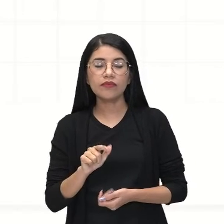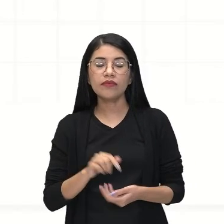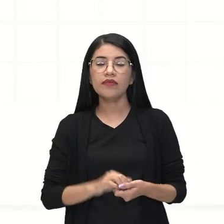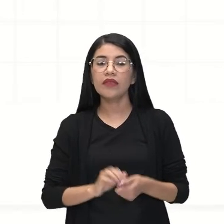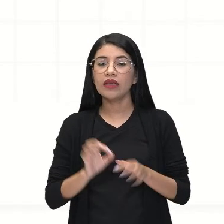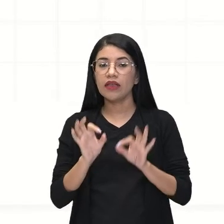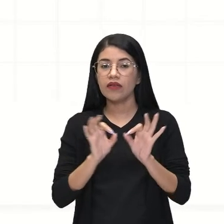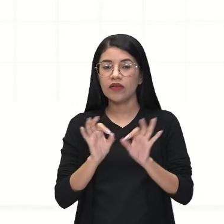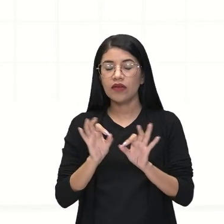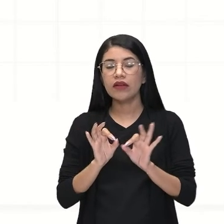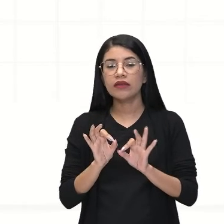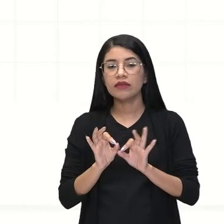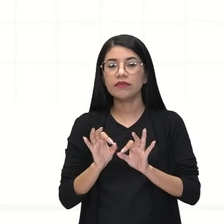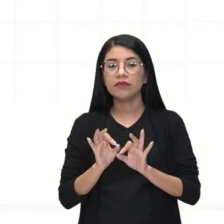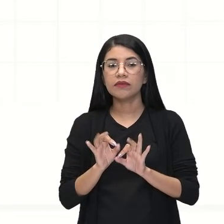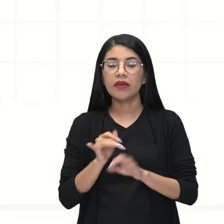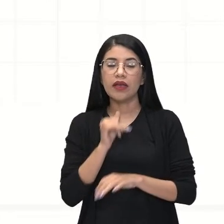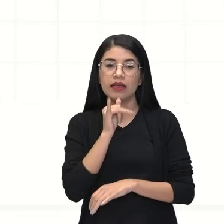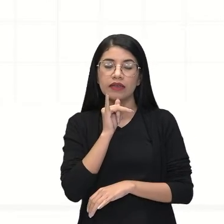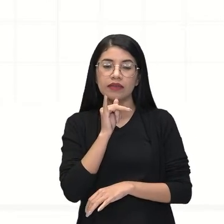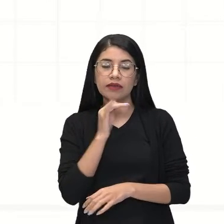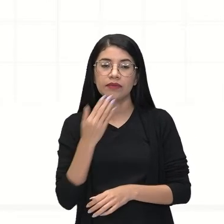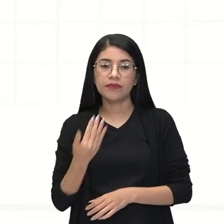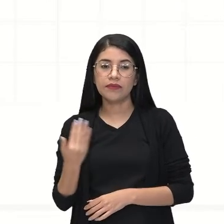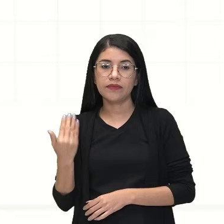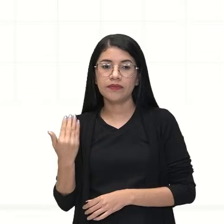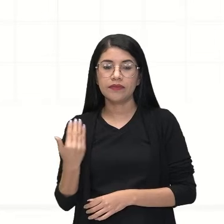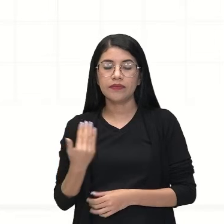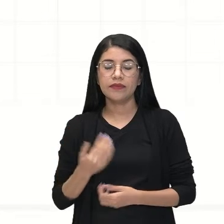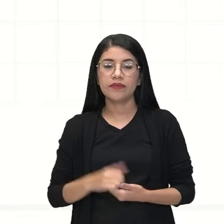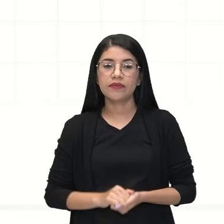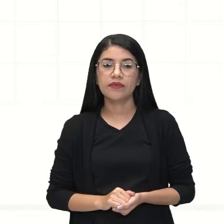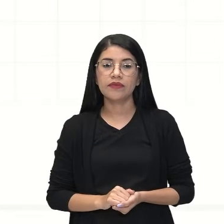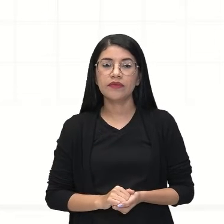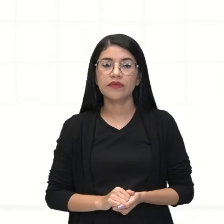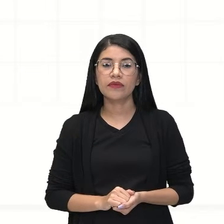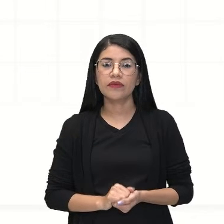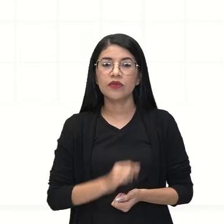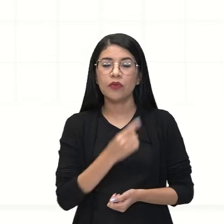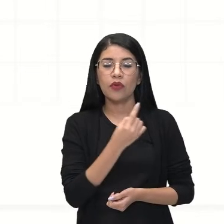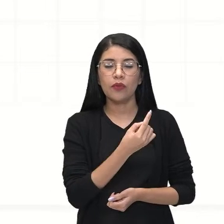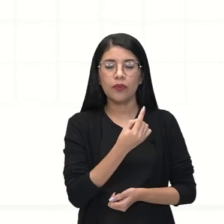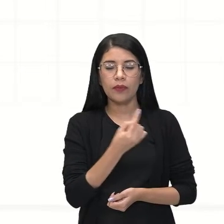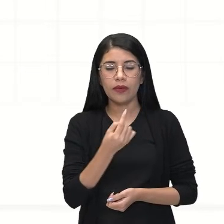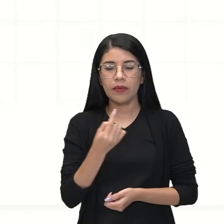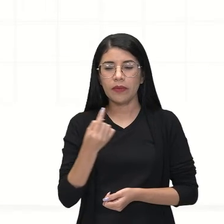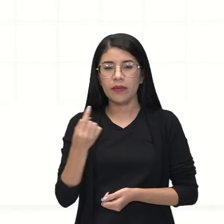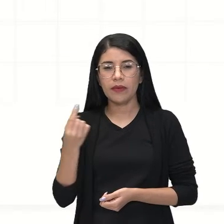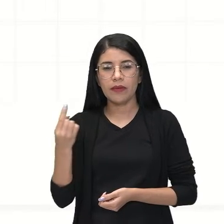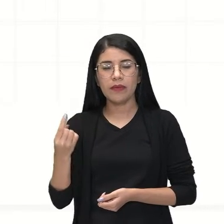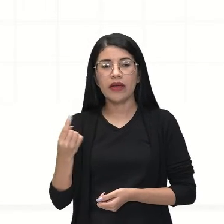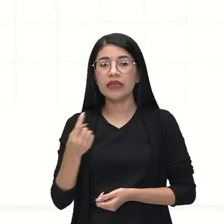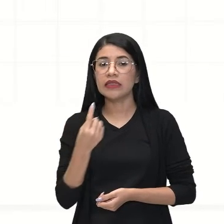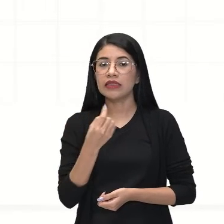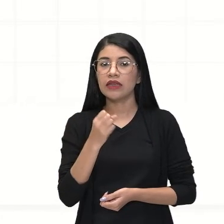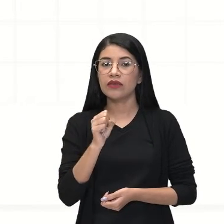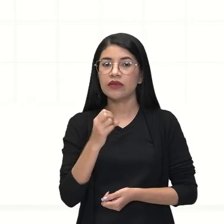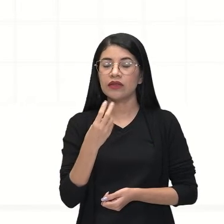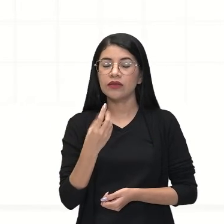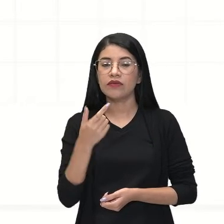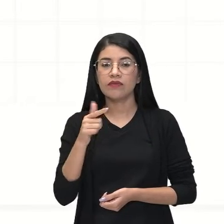aqui de azul. Como se fosse assim, ó, o número 1 aparecendo aí 182